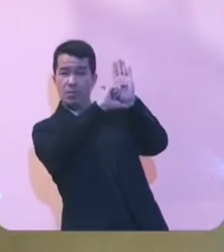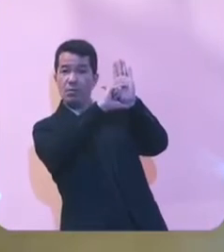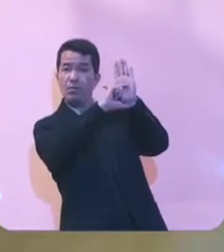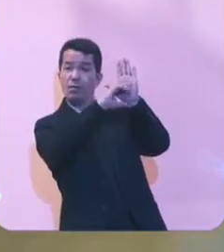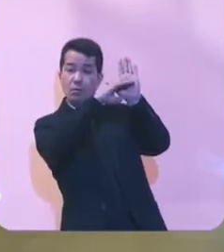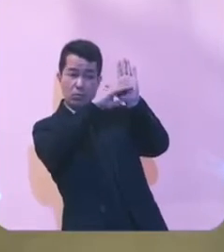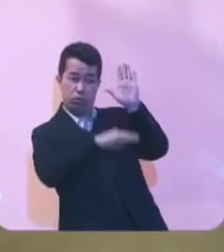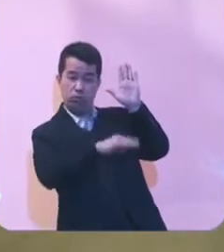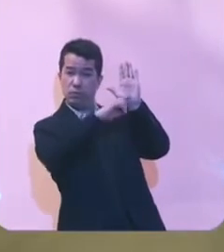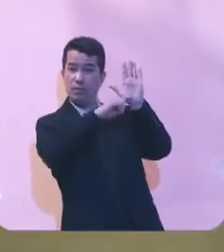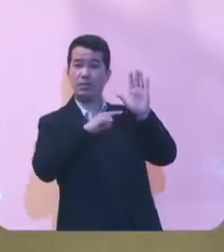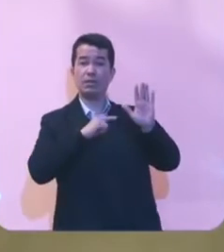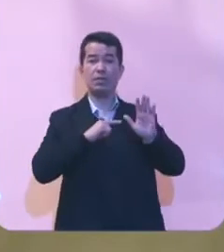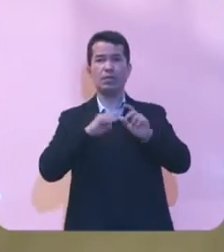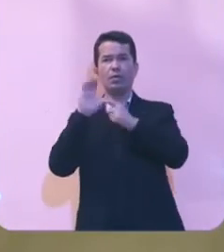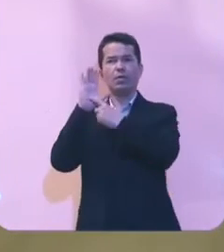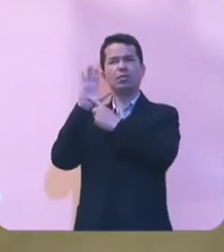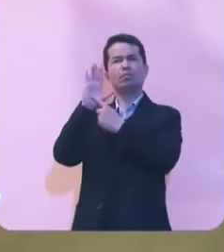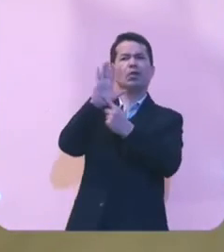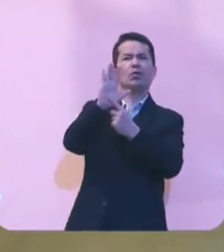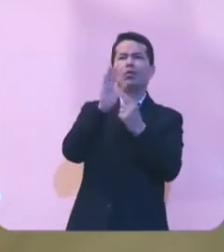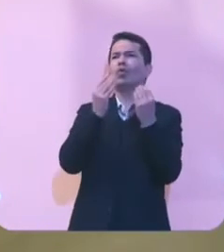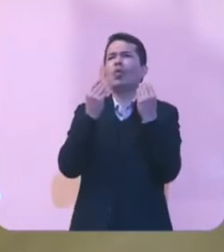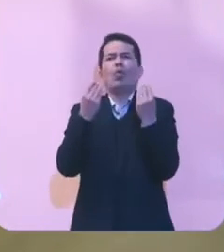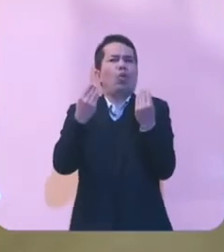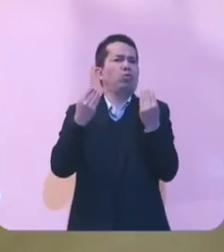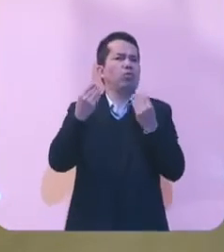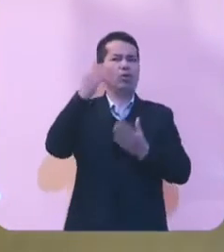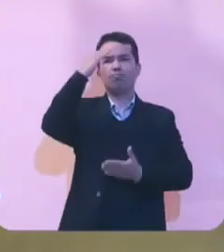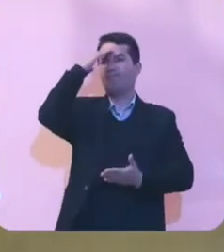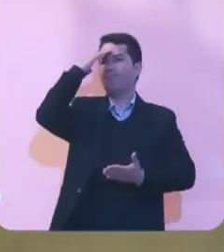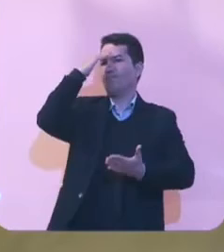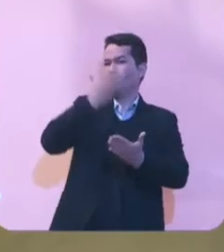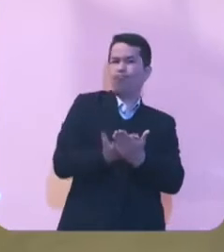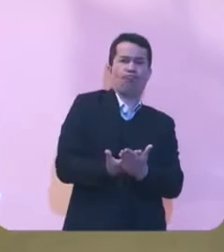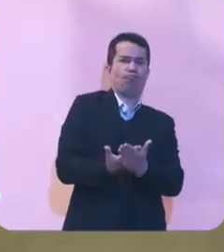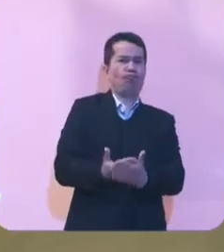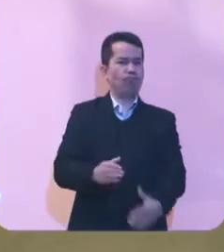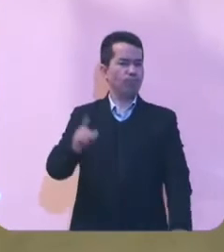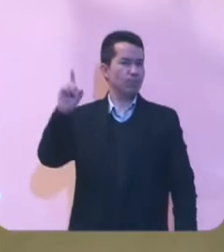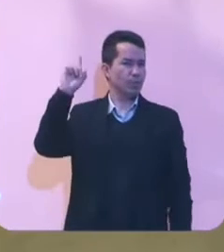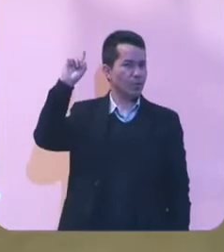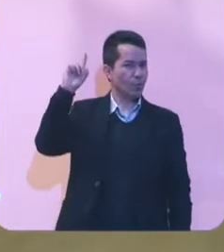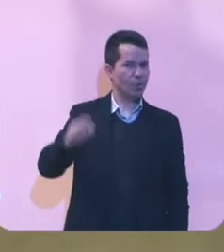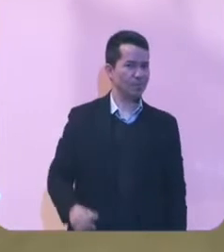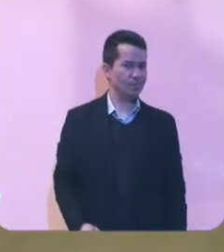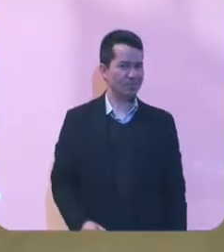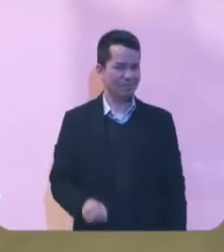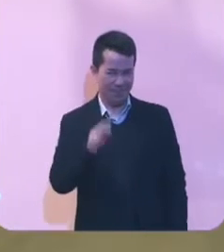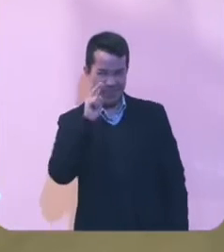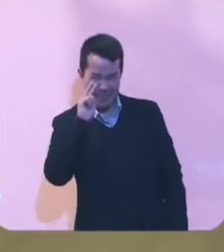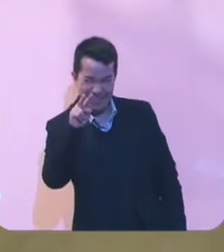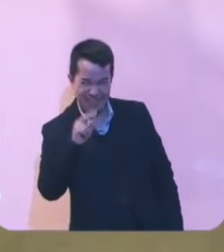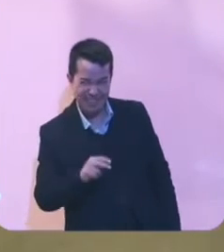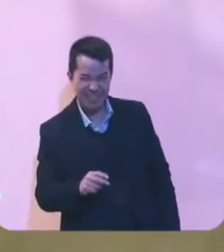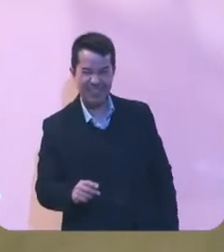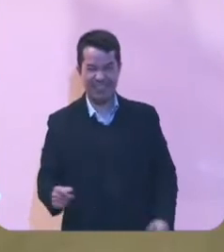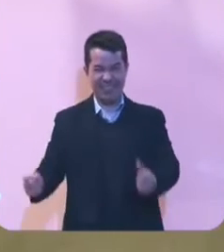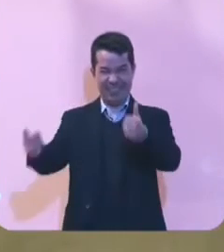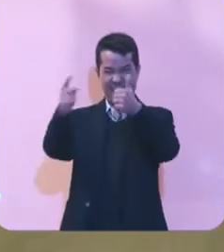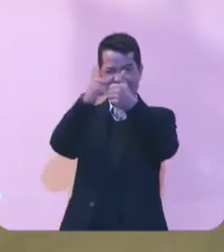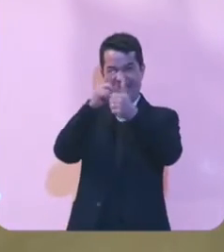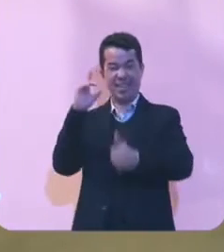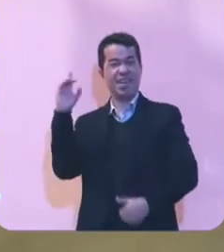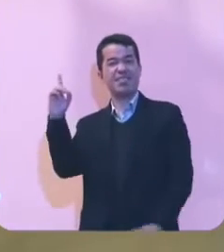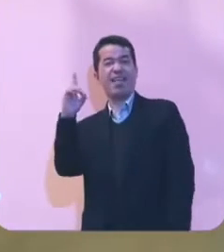fé. Primeiro, Davi vai e ora: Senhor, estou precisando da vitória. Mas quando a